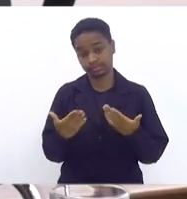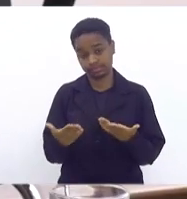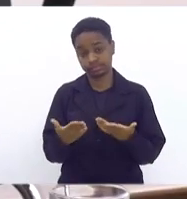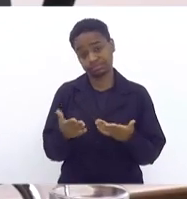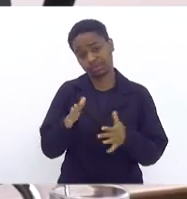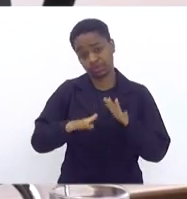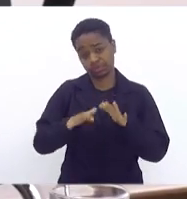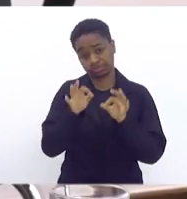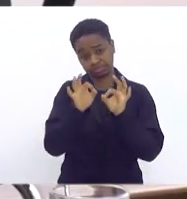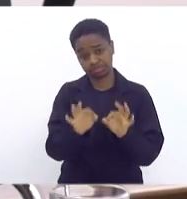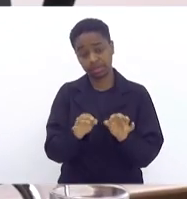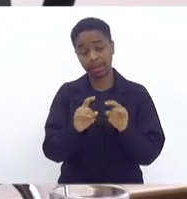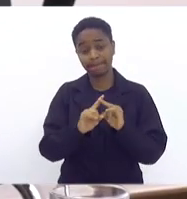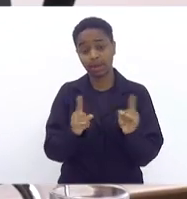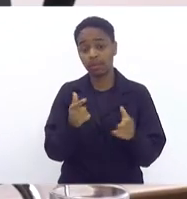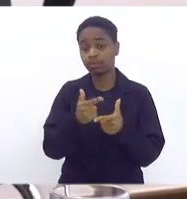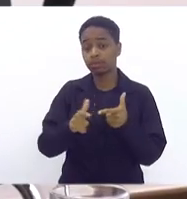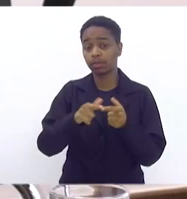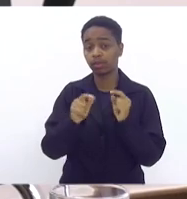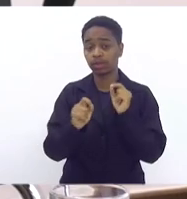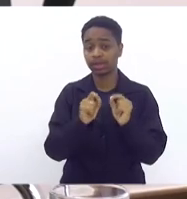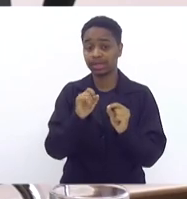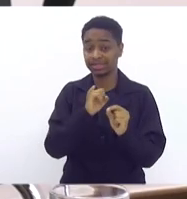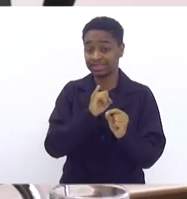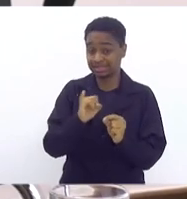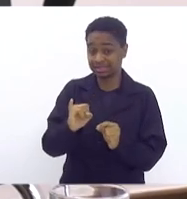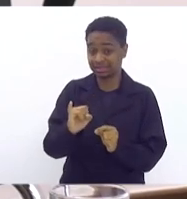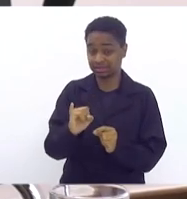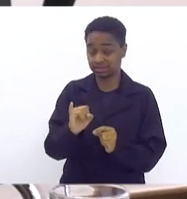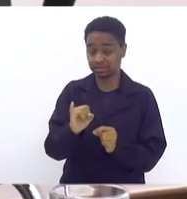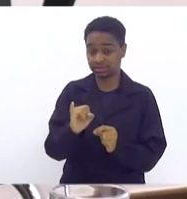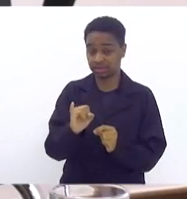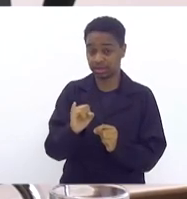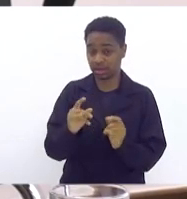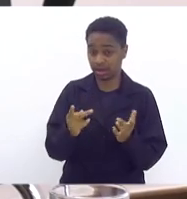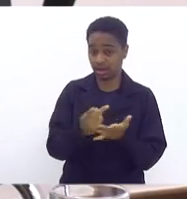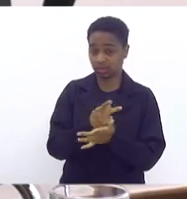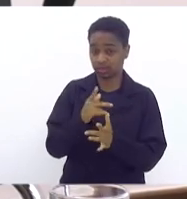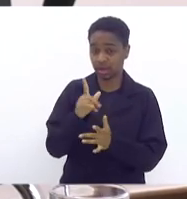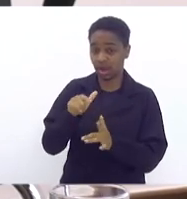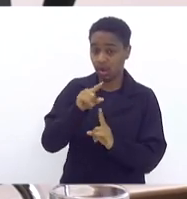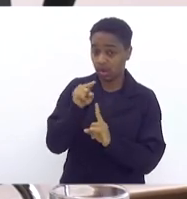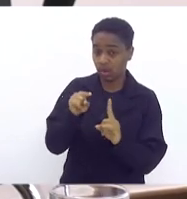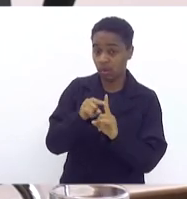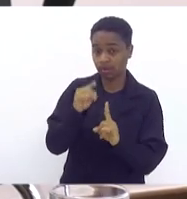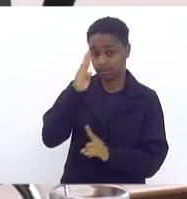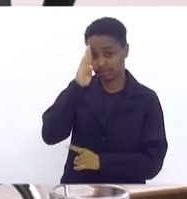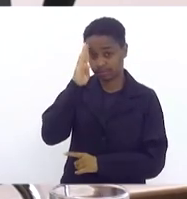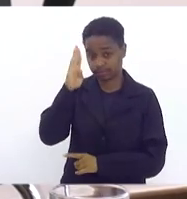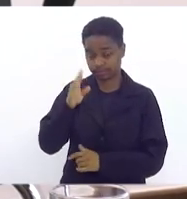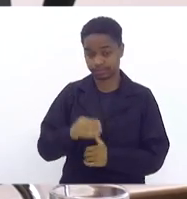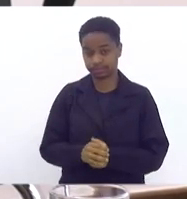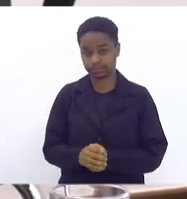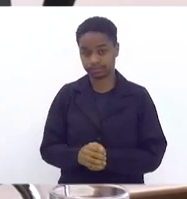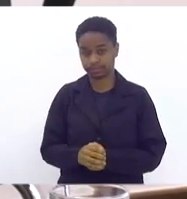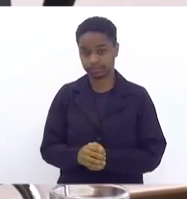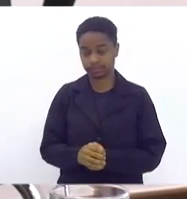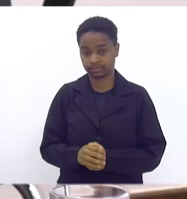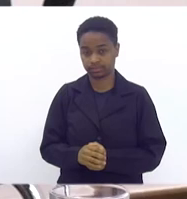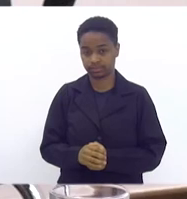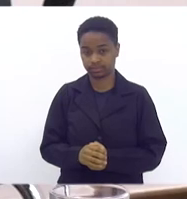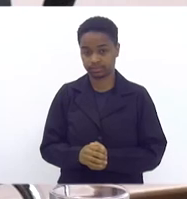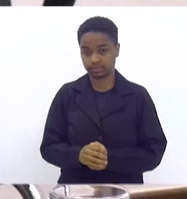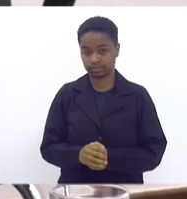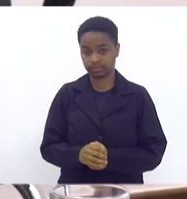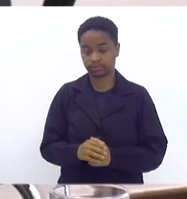legítimo o problema quando ele coloca isso na frente como objetivo principal eh